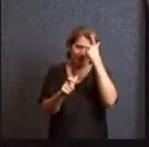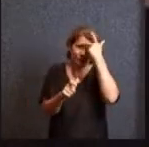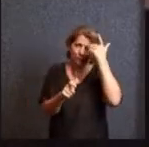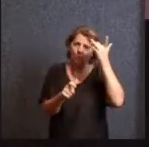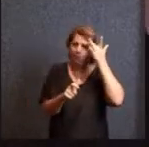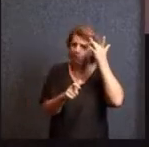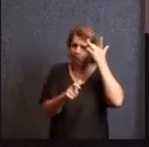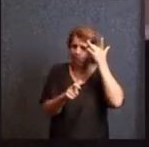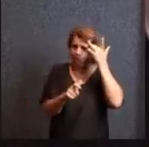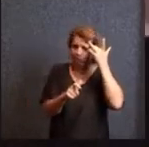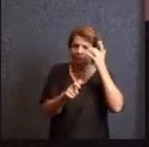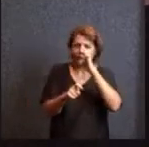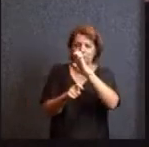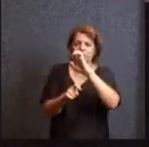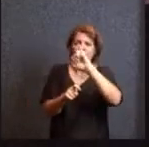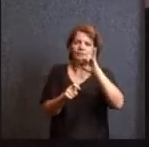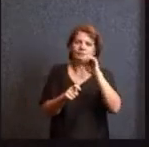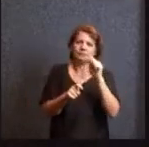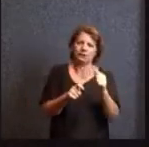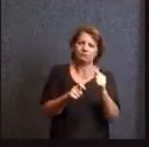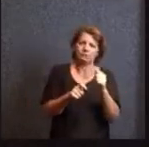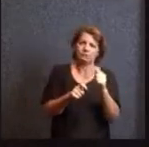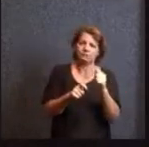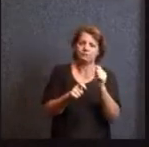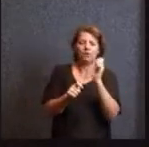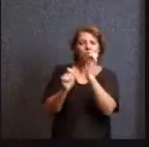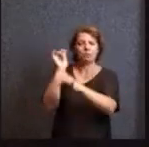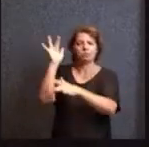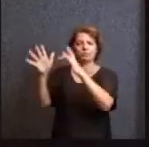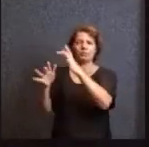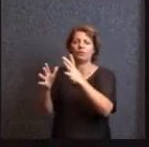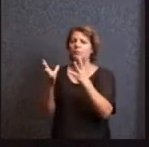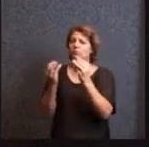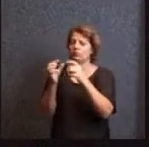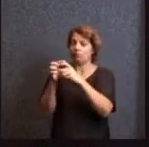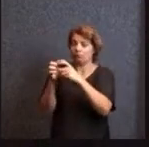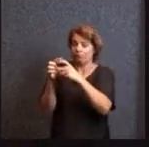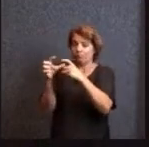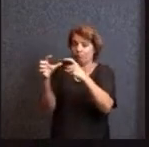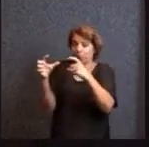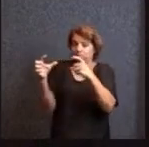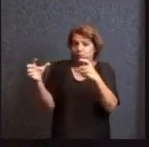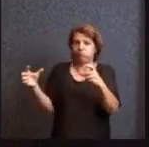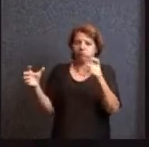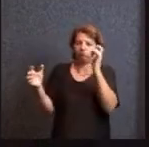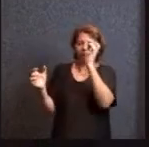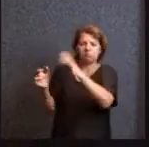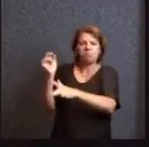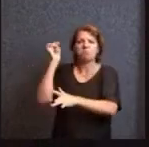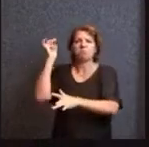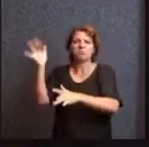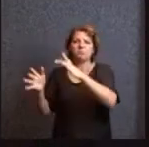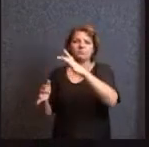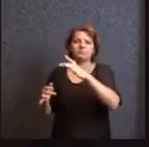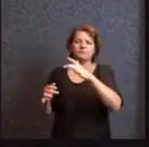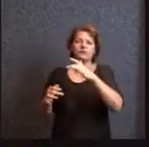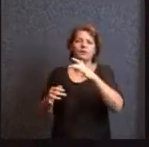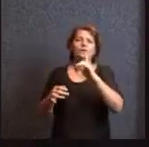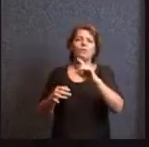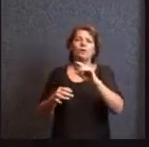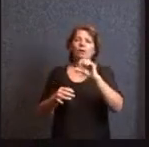decorrer da oferta da EJA tem sido muito significativo. Em algumas turmas, já se chegou